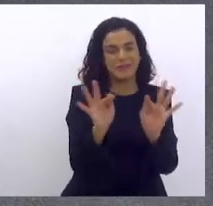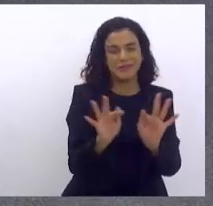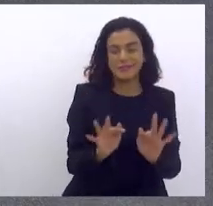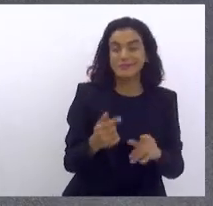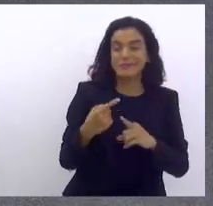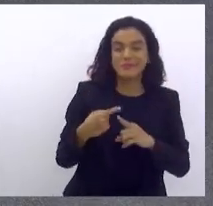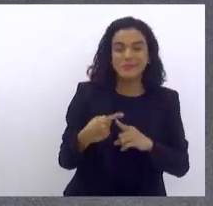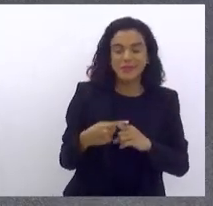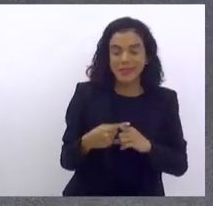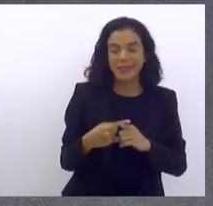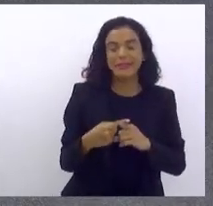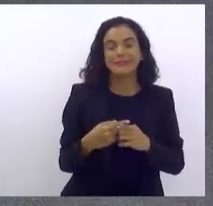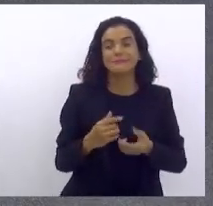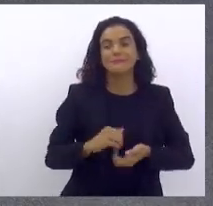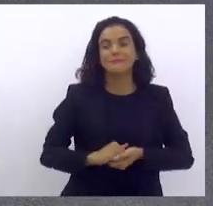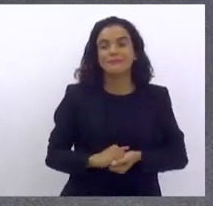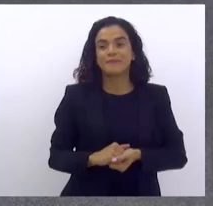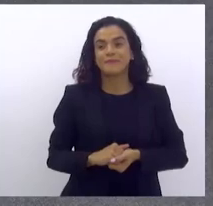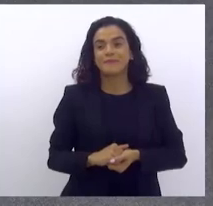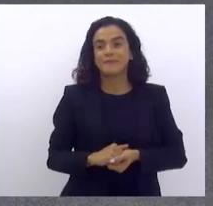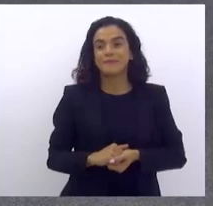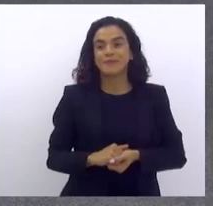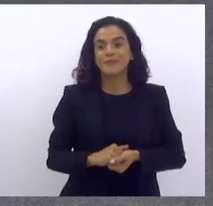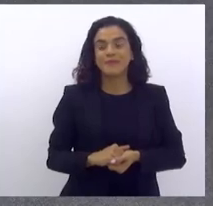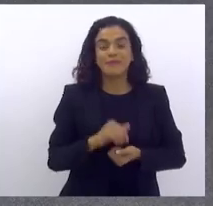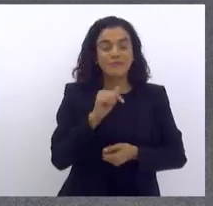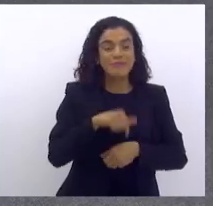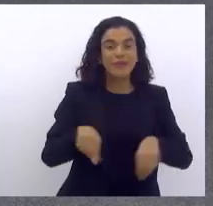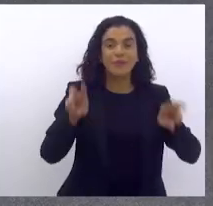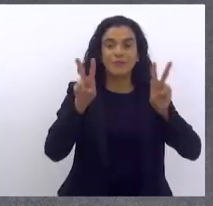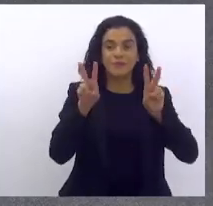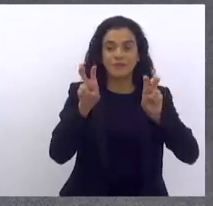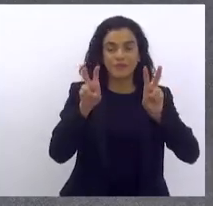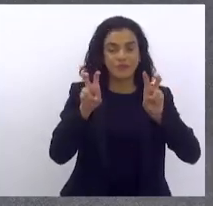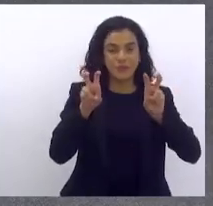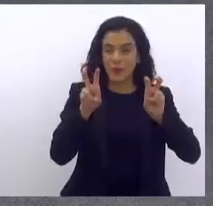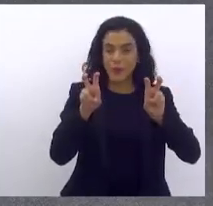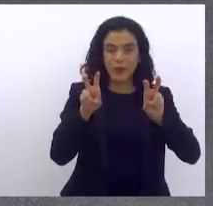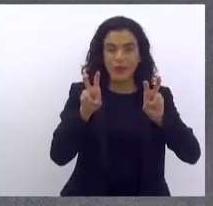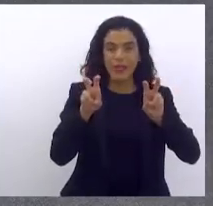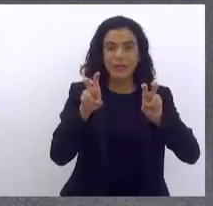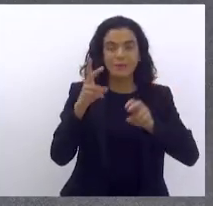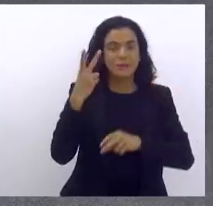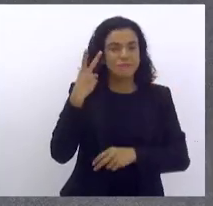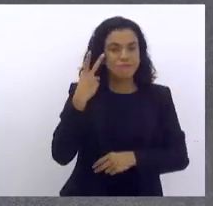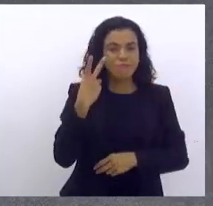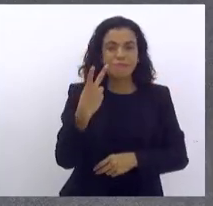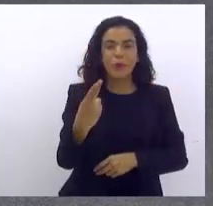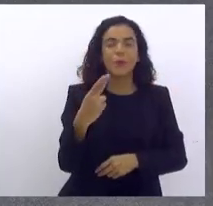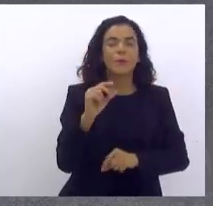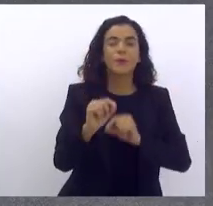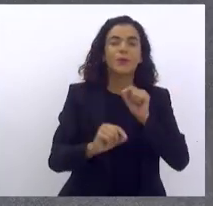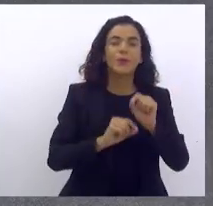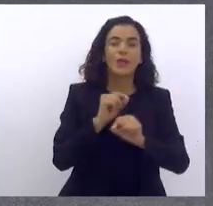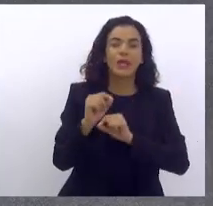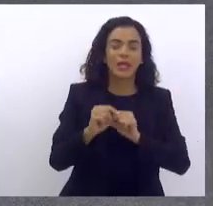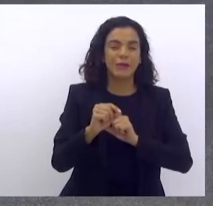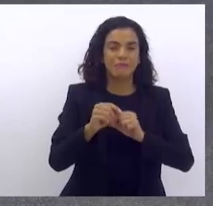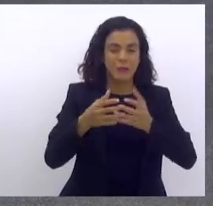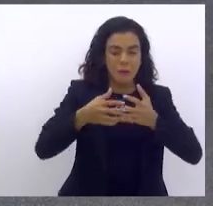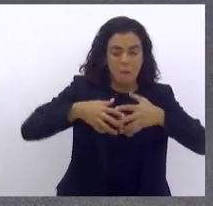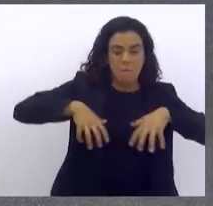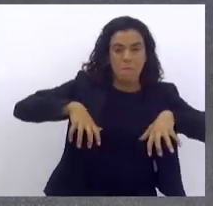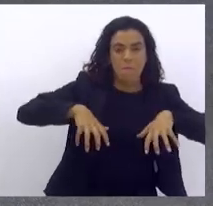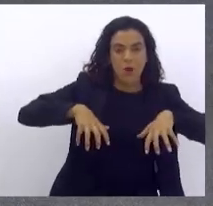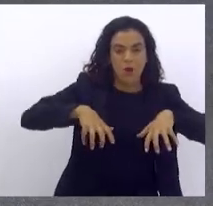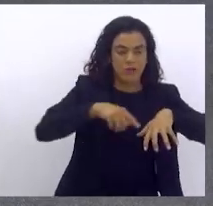porque, deputado, esse é um tema que normalmente esgarça e divide